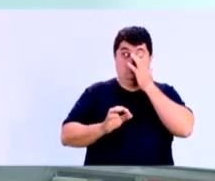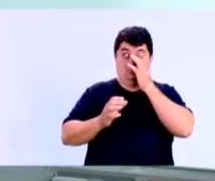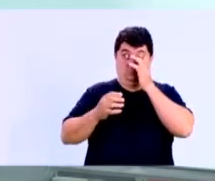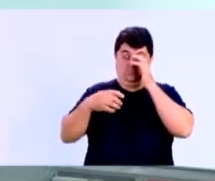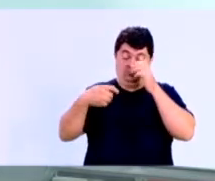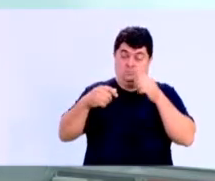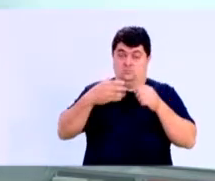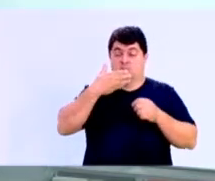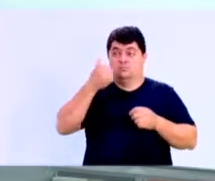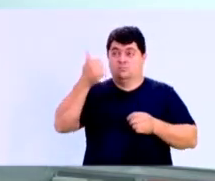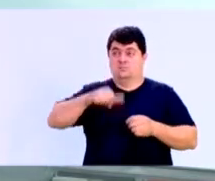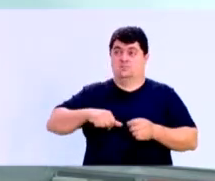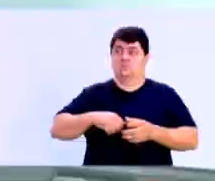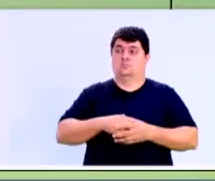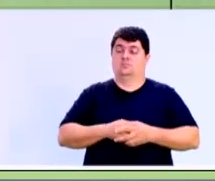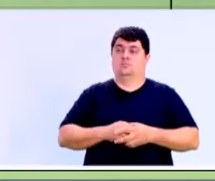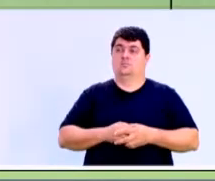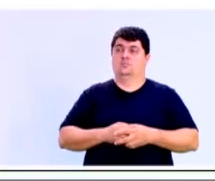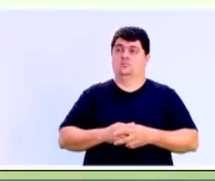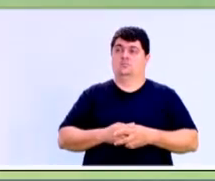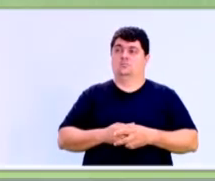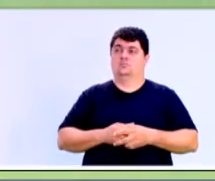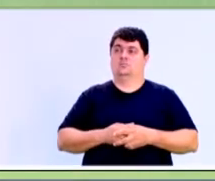ou piorar. Quer ver uma coisa?